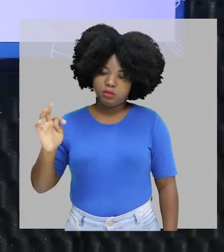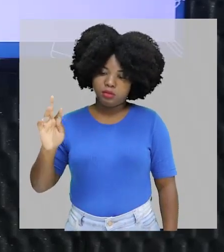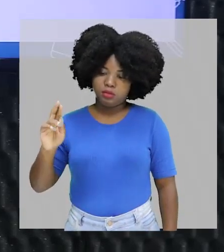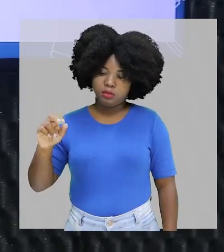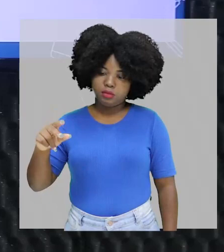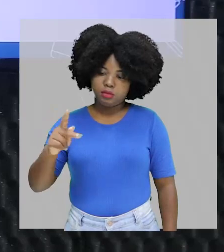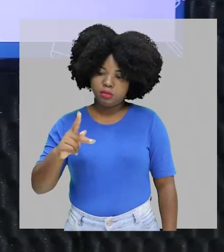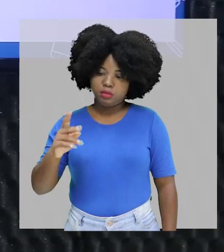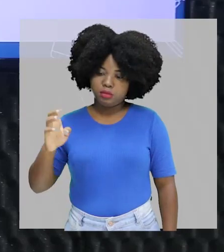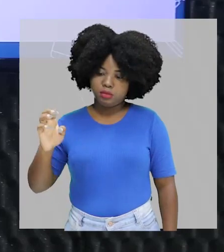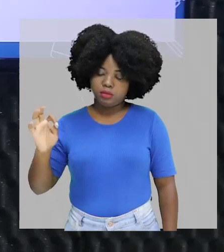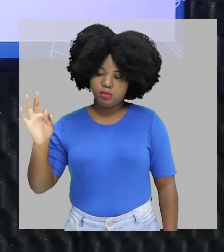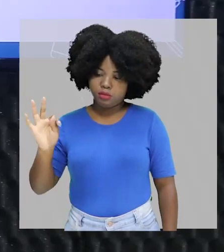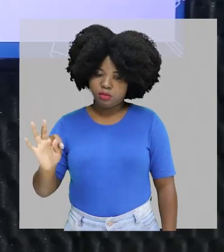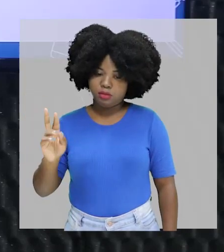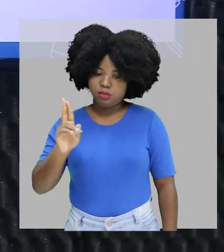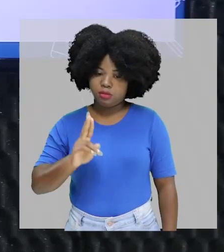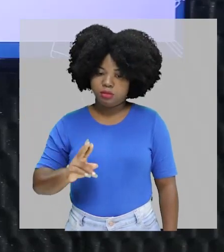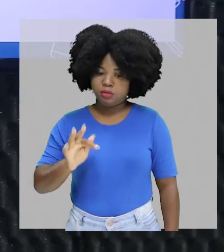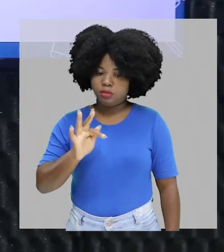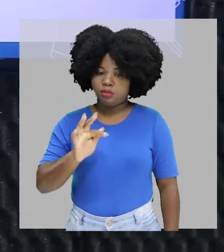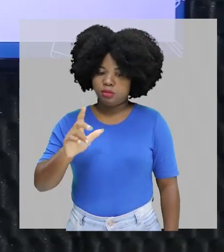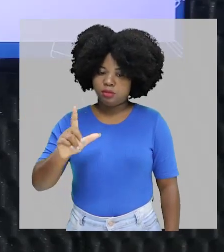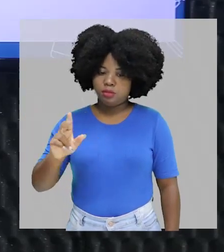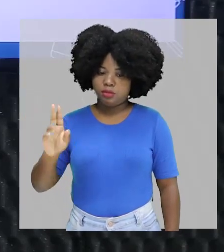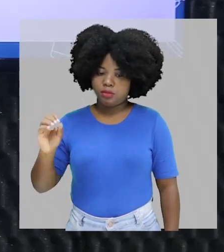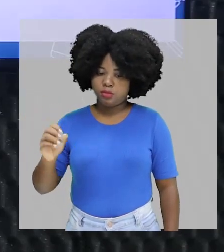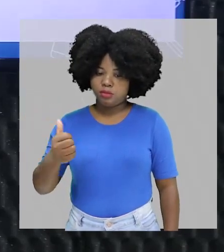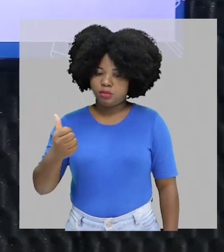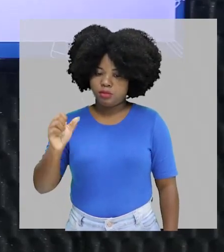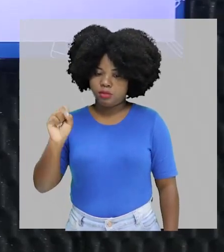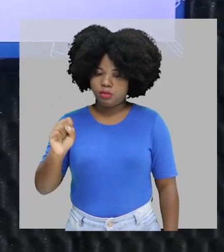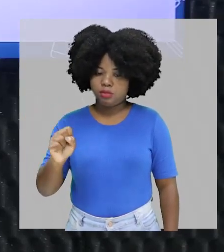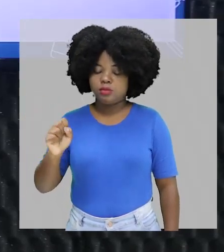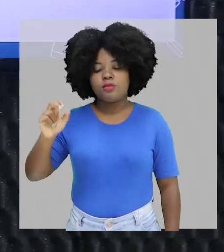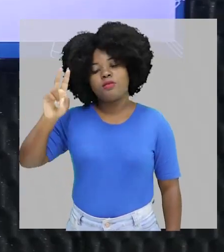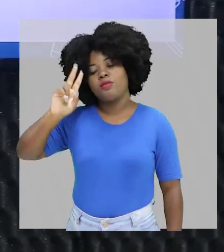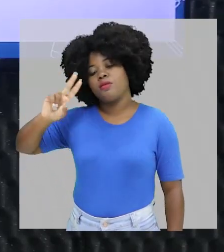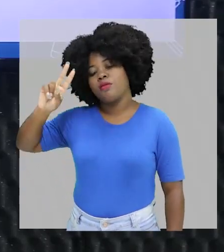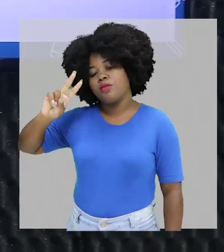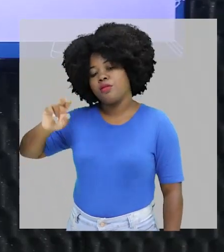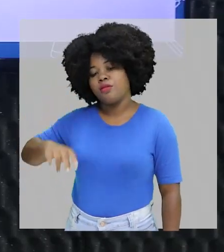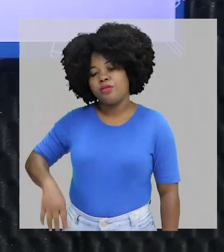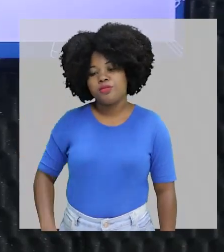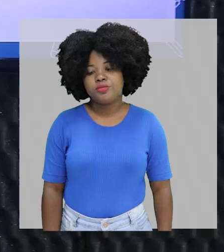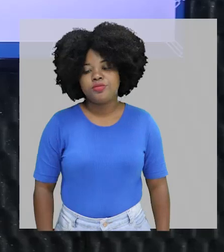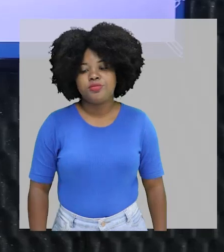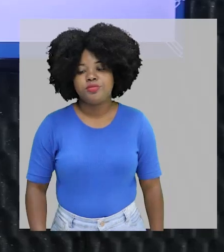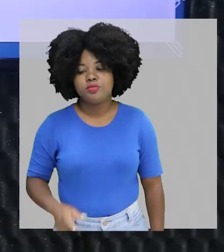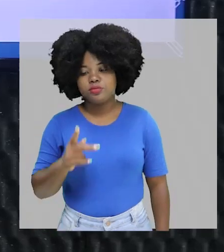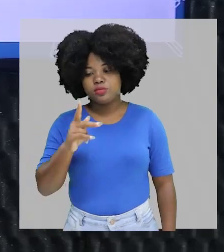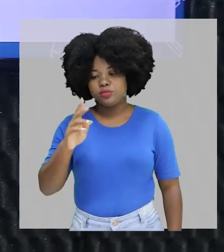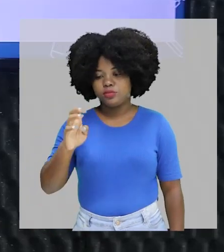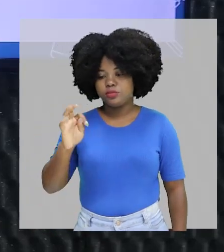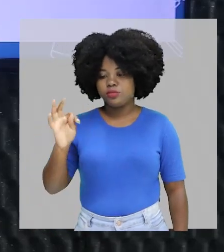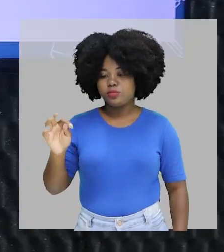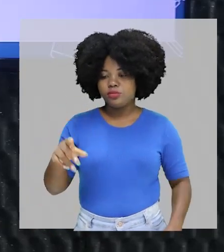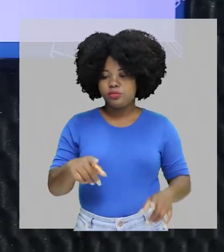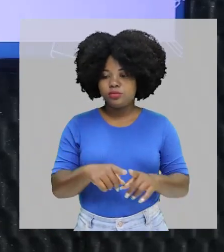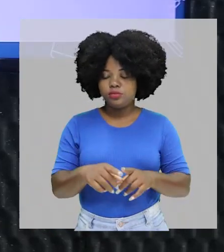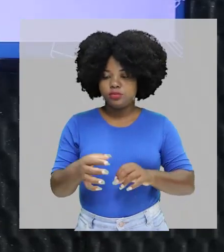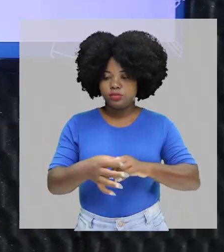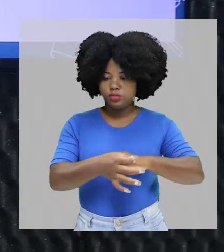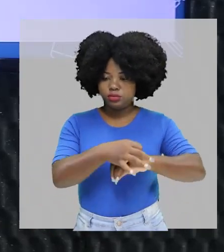como PET, que utiliza o flúor 18. Lembrando que o pósitron também é uma partícula